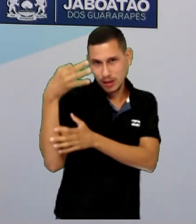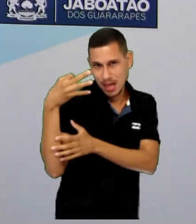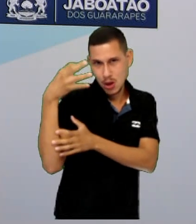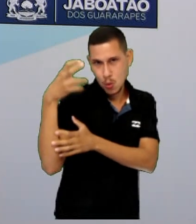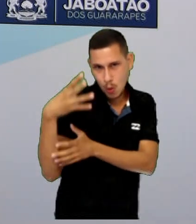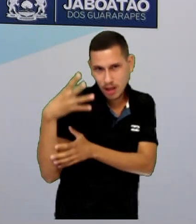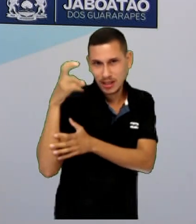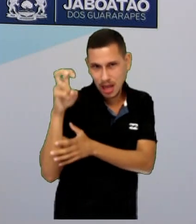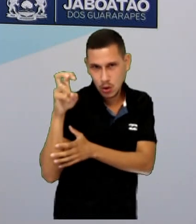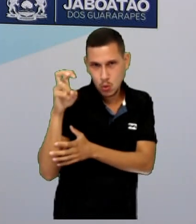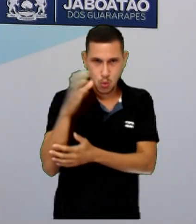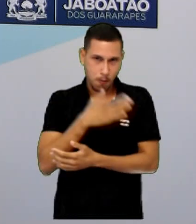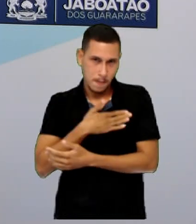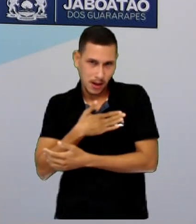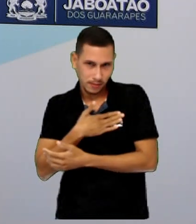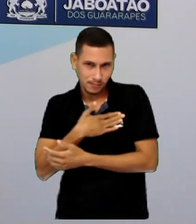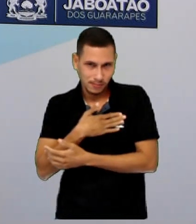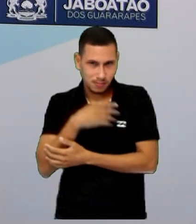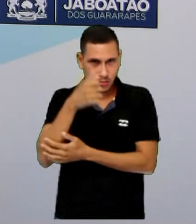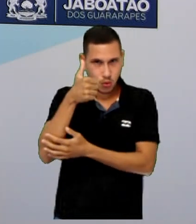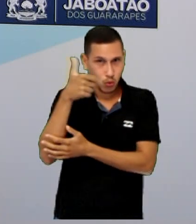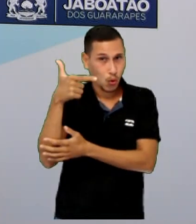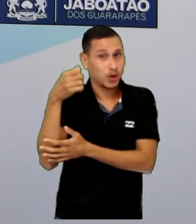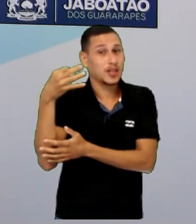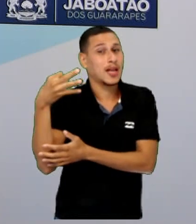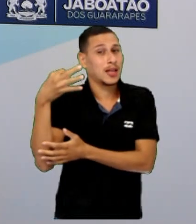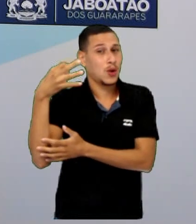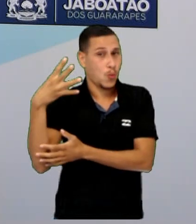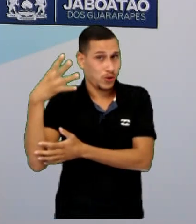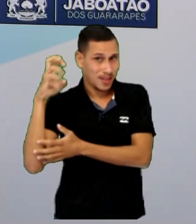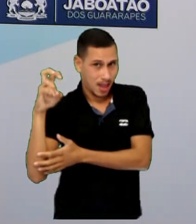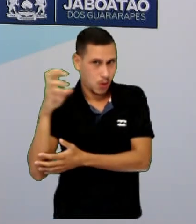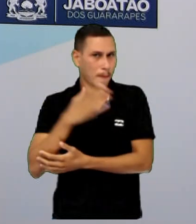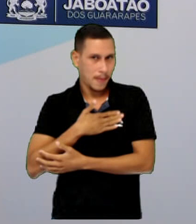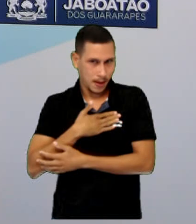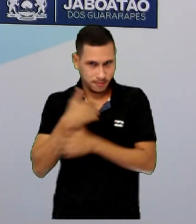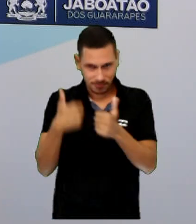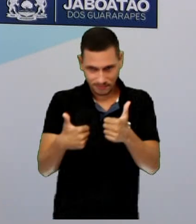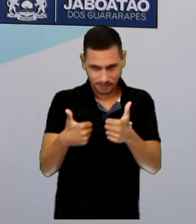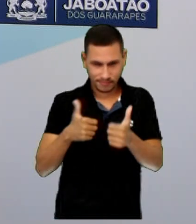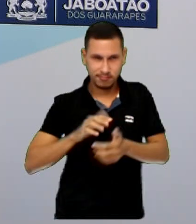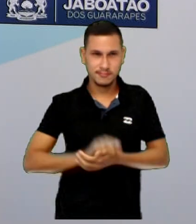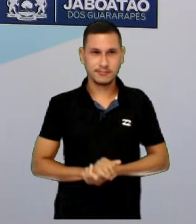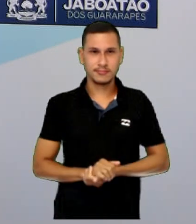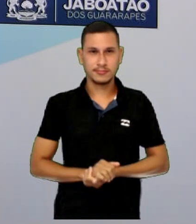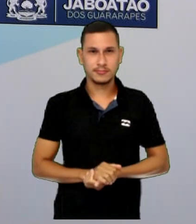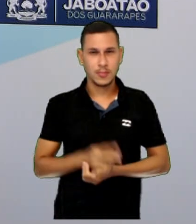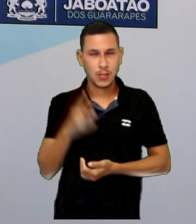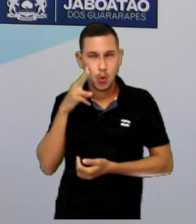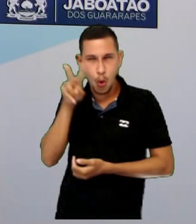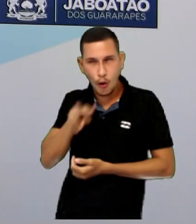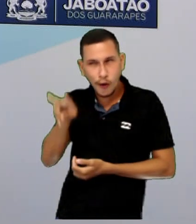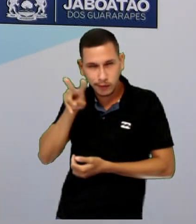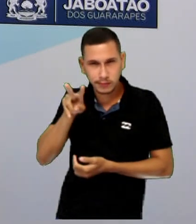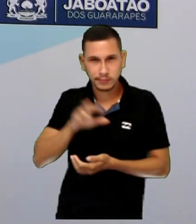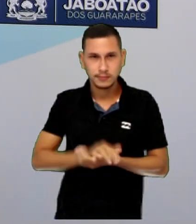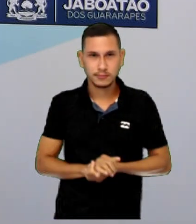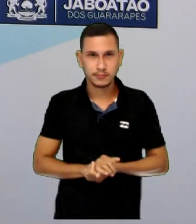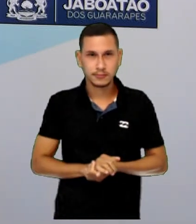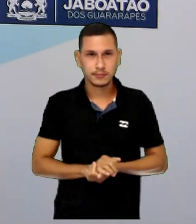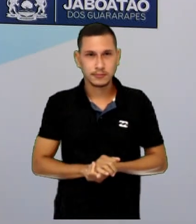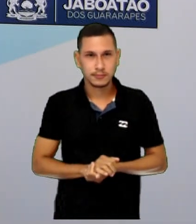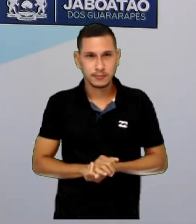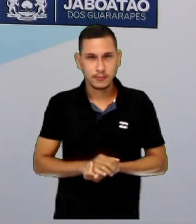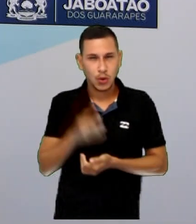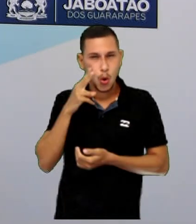1, 2, 3, 4, 5, peito. 1, 2, 3, 4, 5, peito, certo? Então, vai ficar, é assim